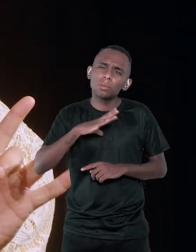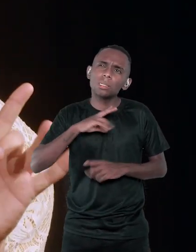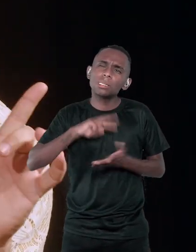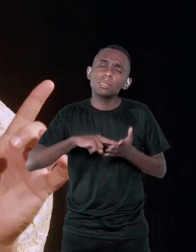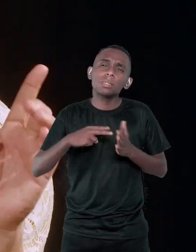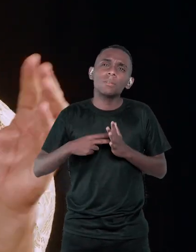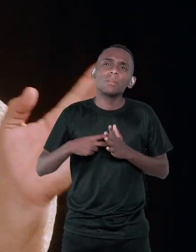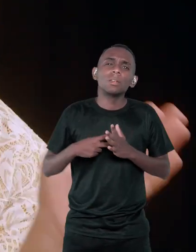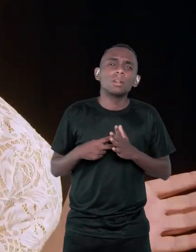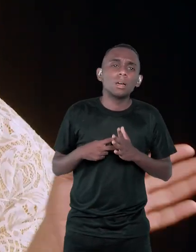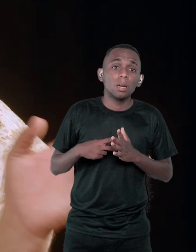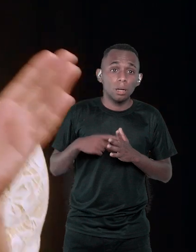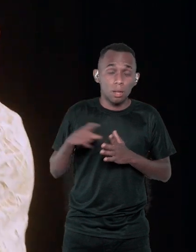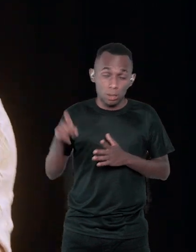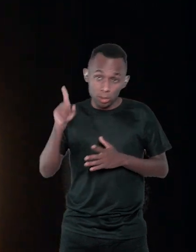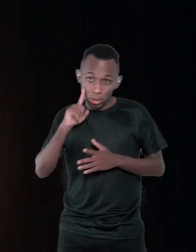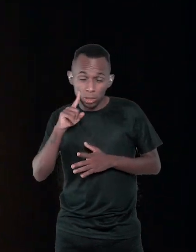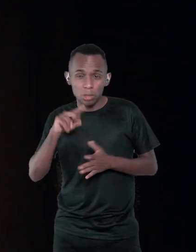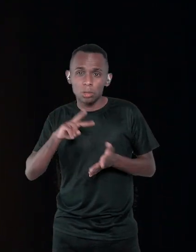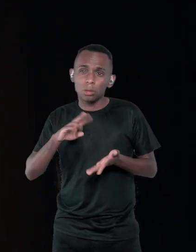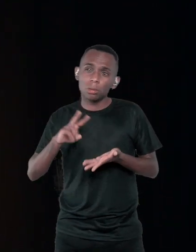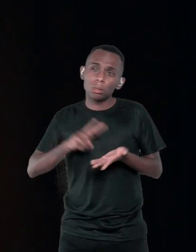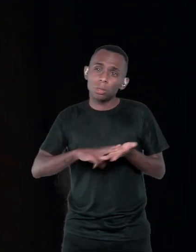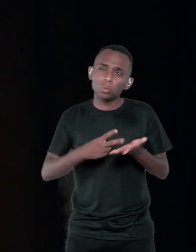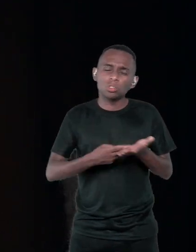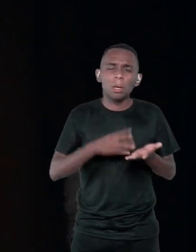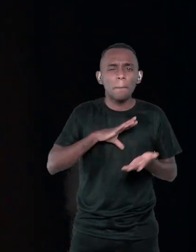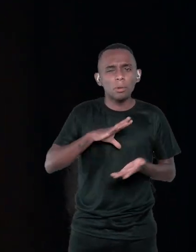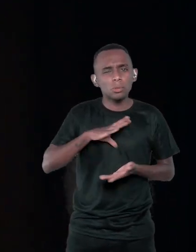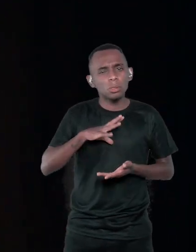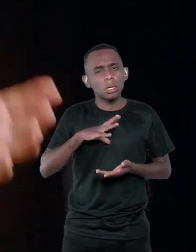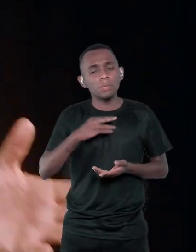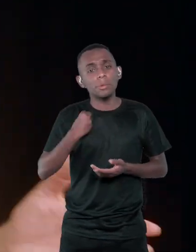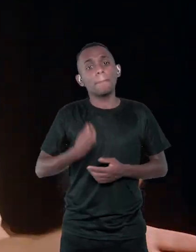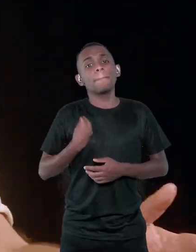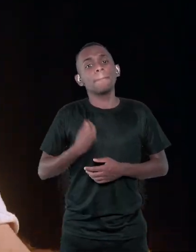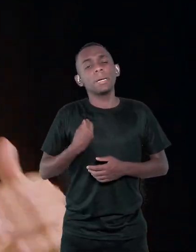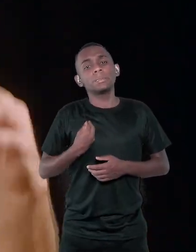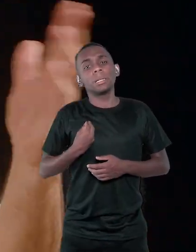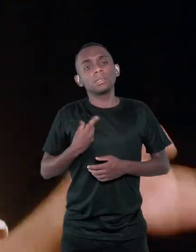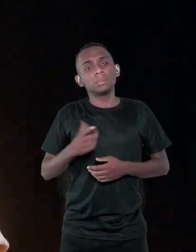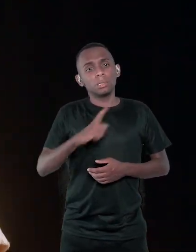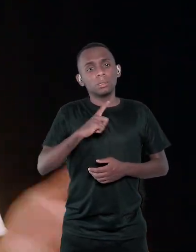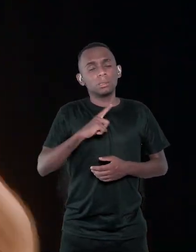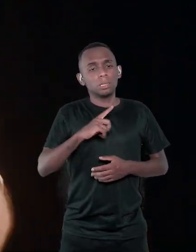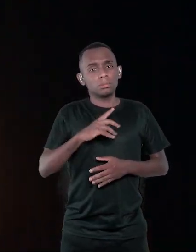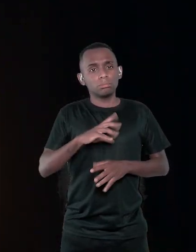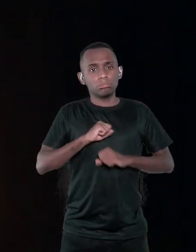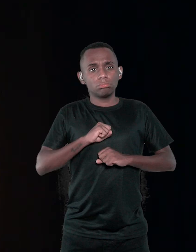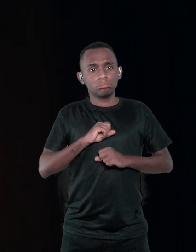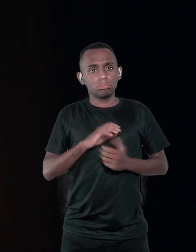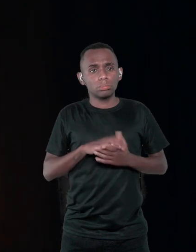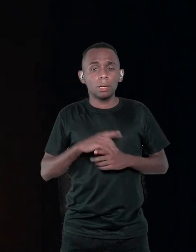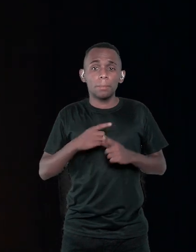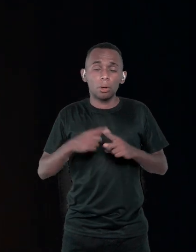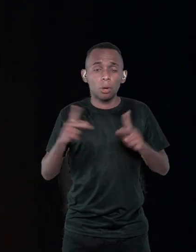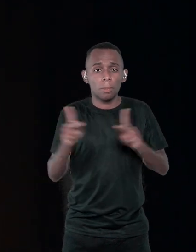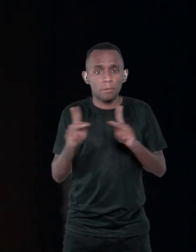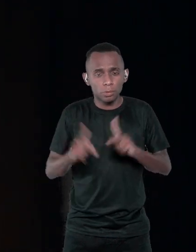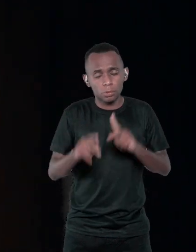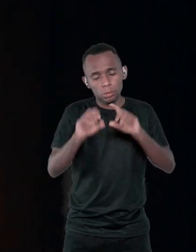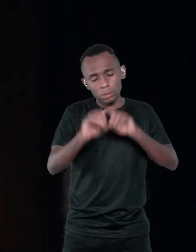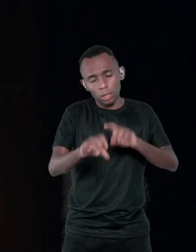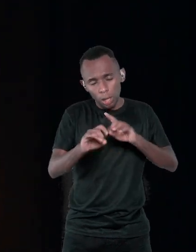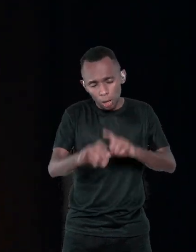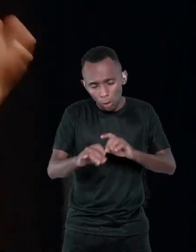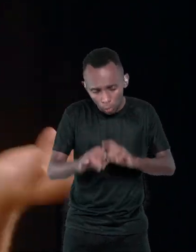ainda. Ele fala sobre um professor que foi dar aulas de literatura e poesia